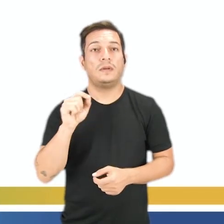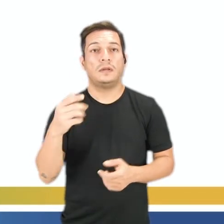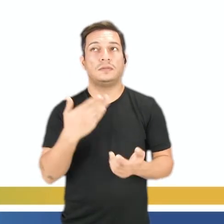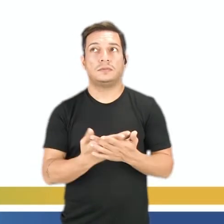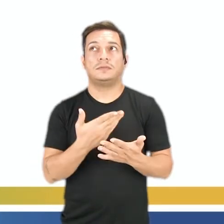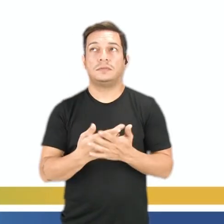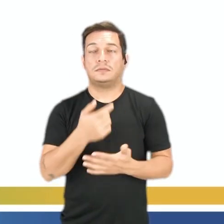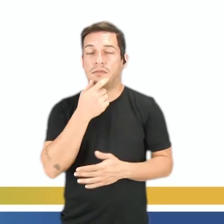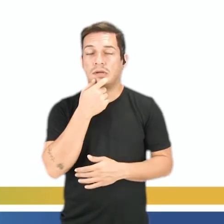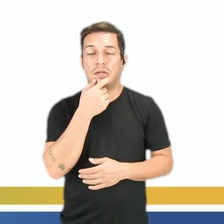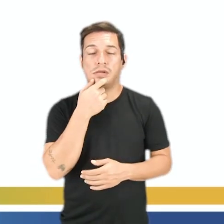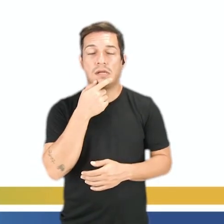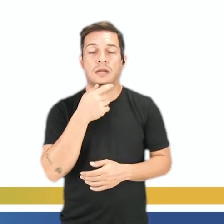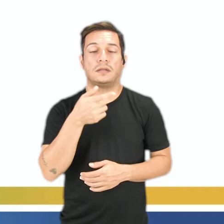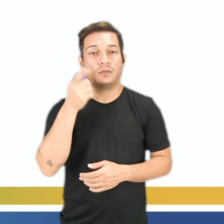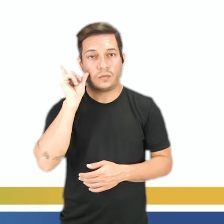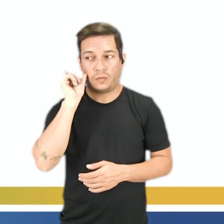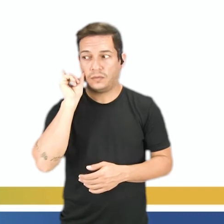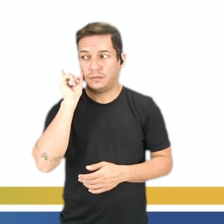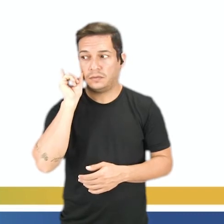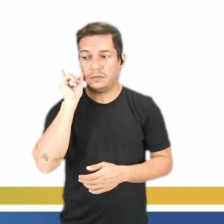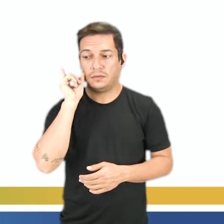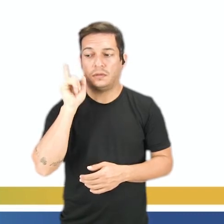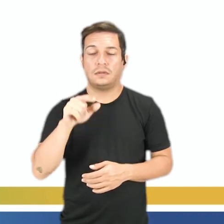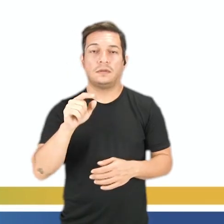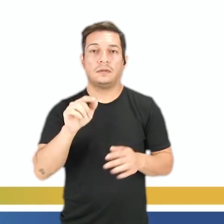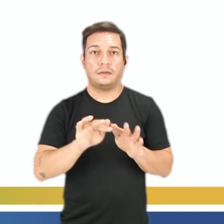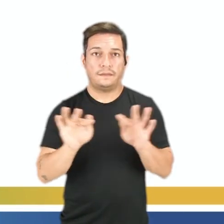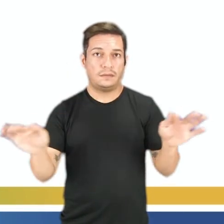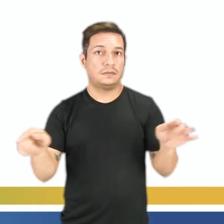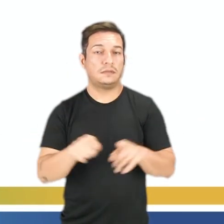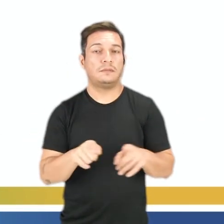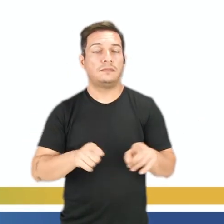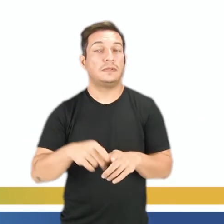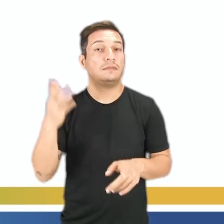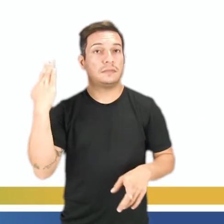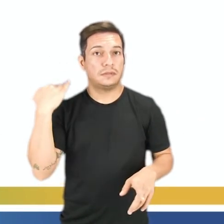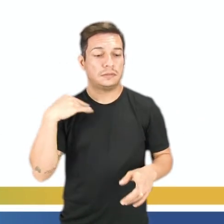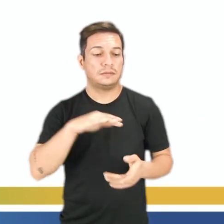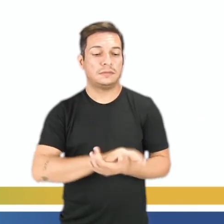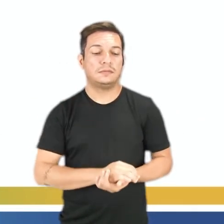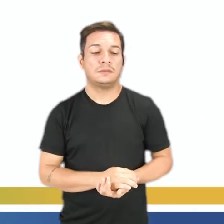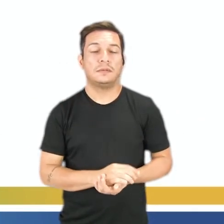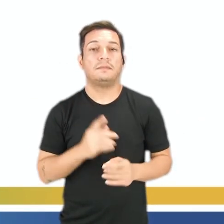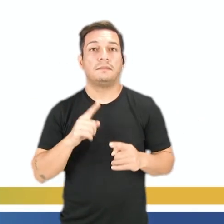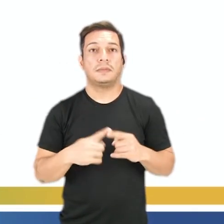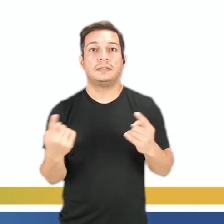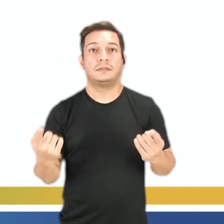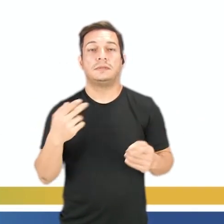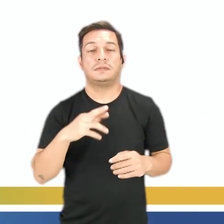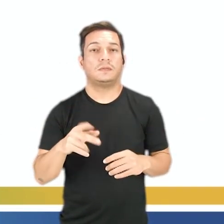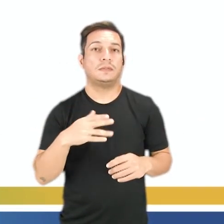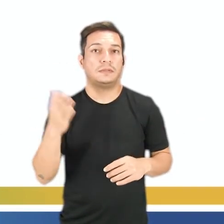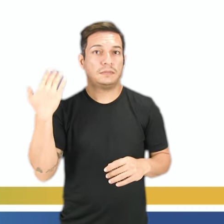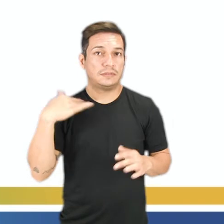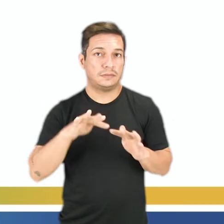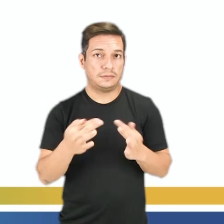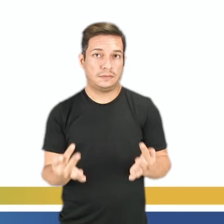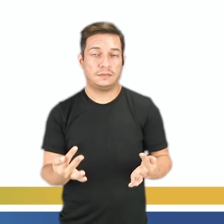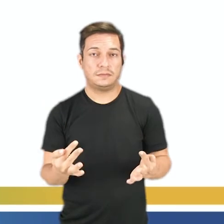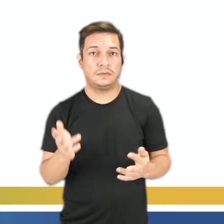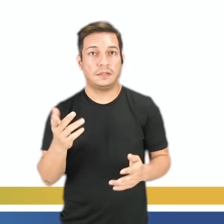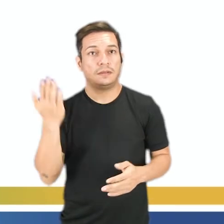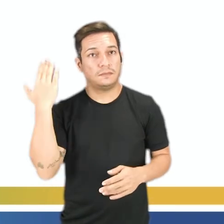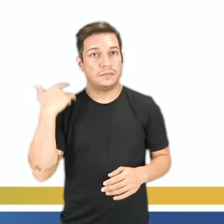Eu estava estudando inglês em casa ontem. Olha, essa frase, ela também está no passado. Só que não é no